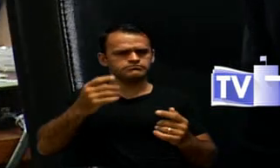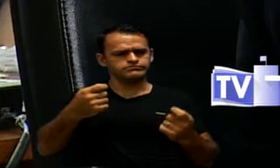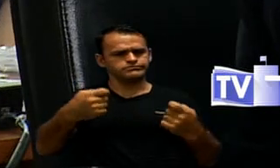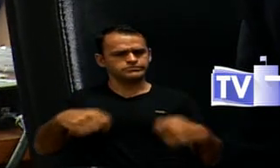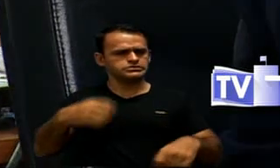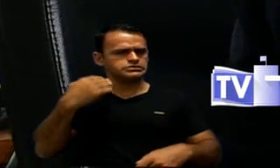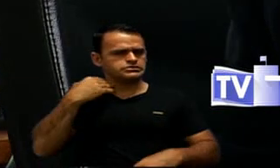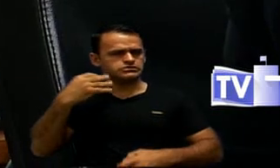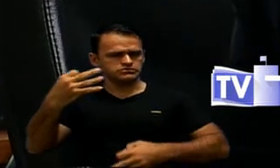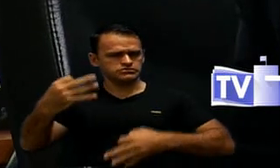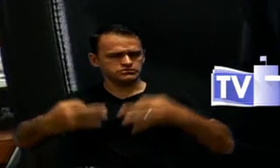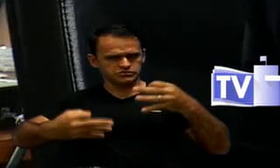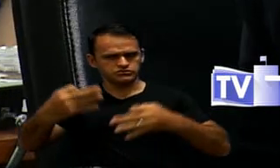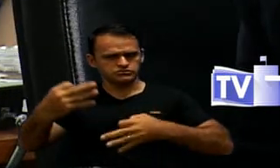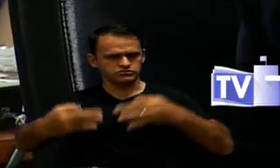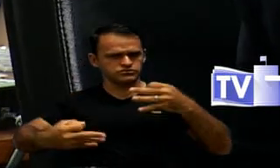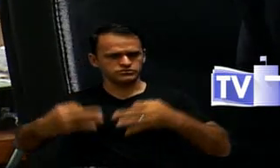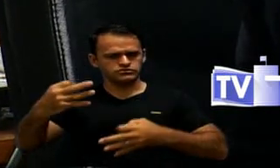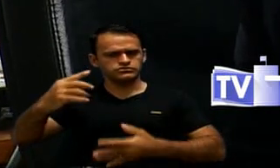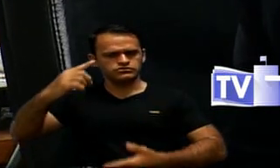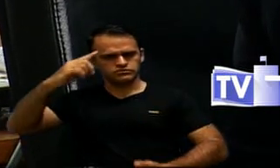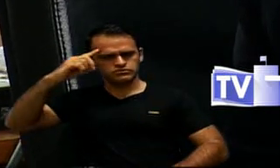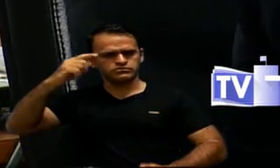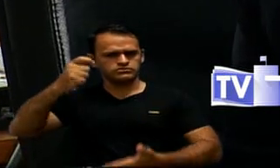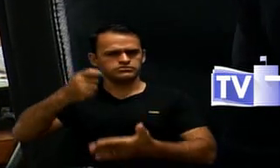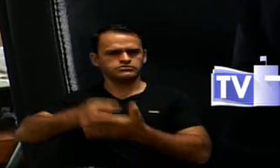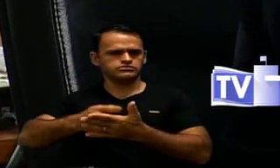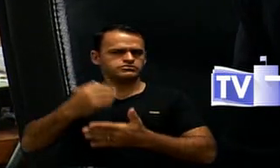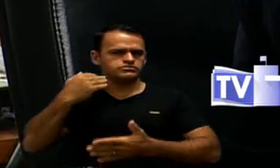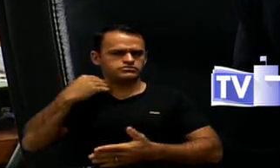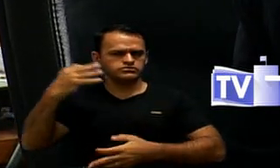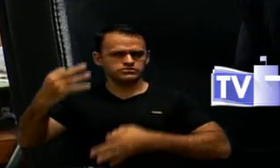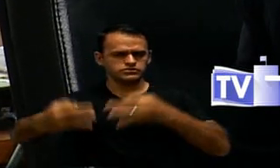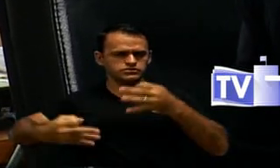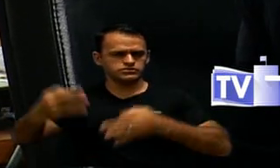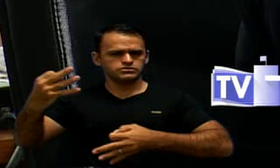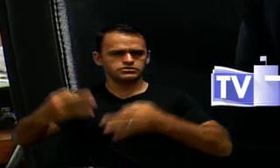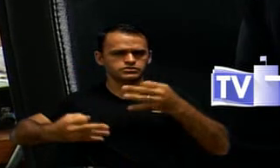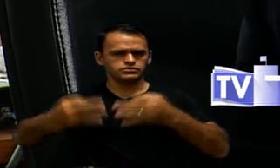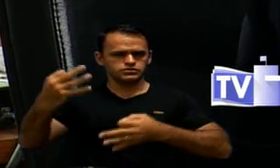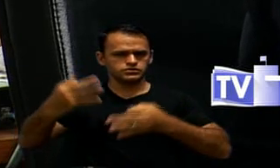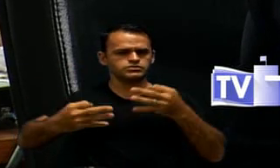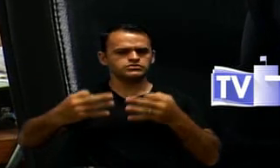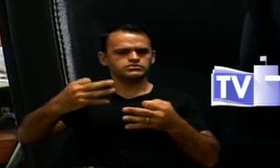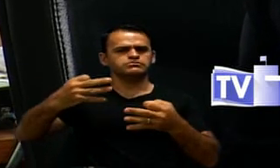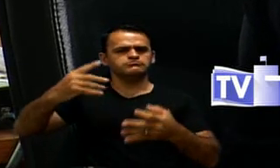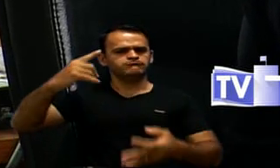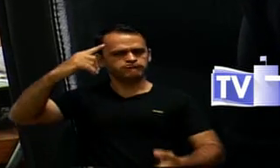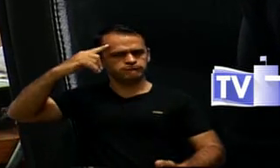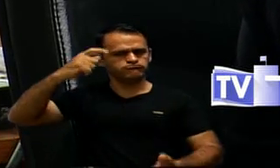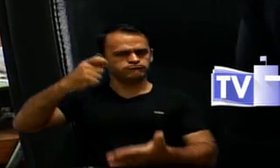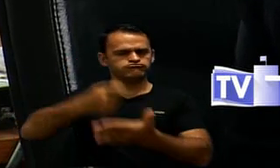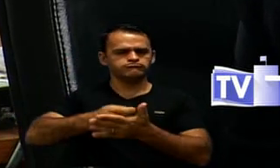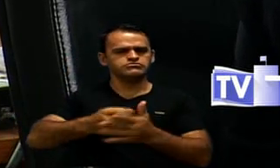medida protetiva de urgência, né, expedida pelo juiz.